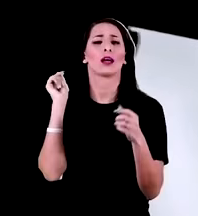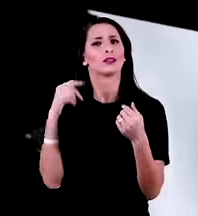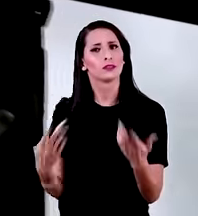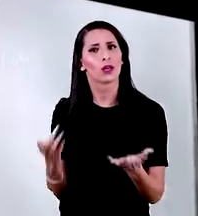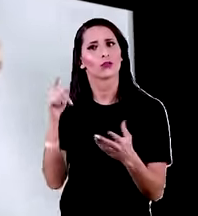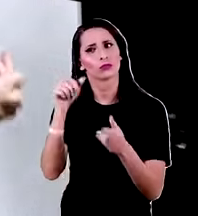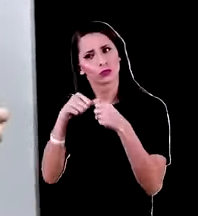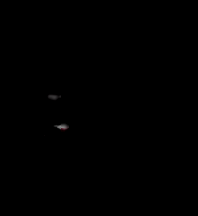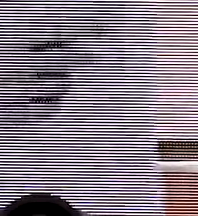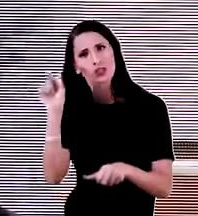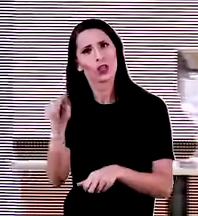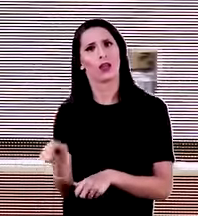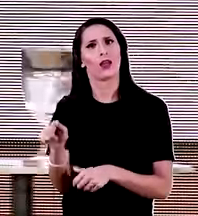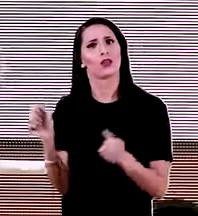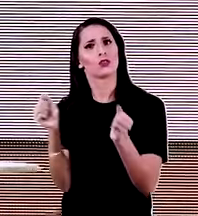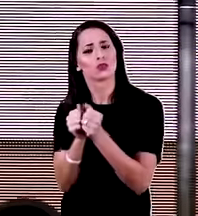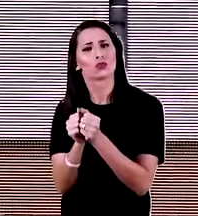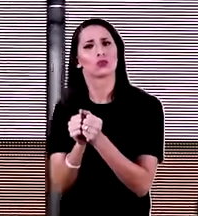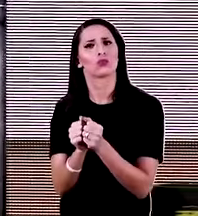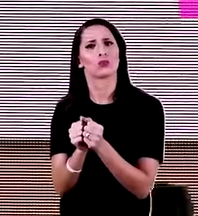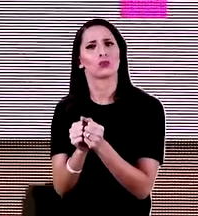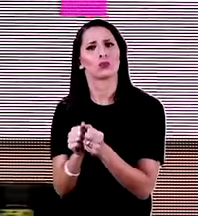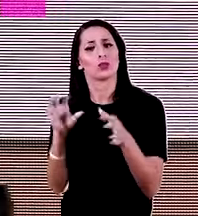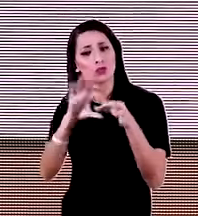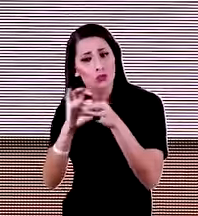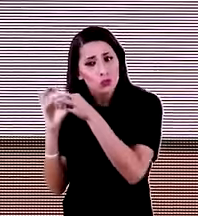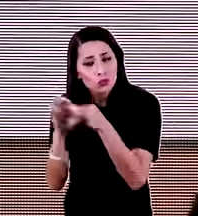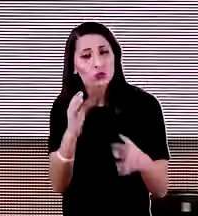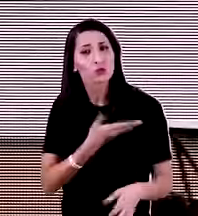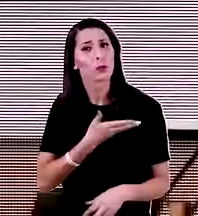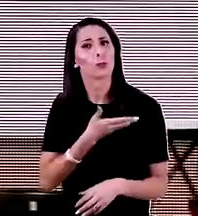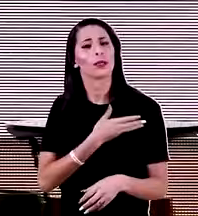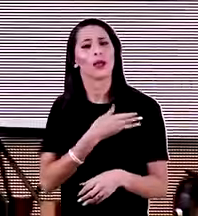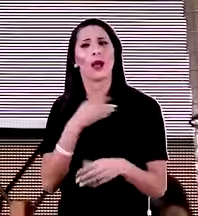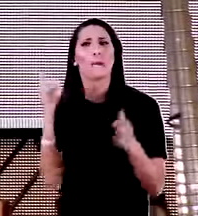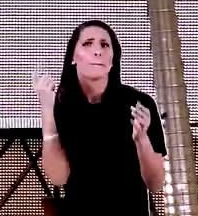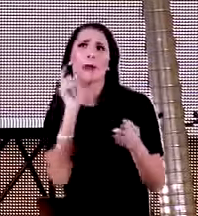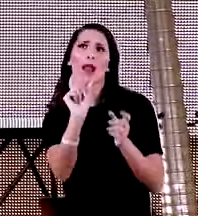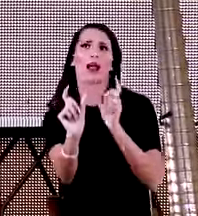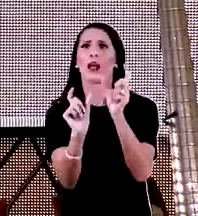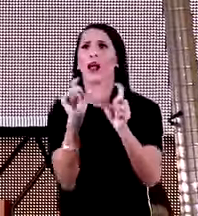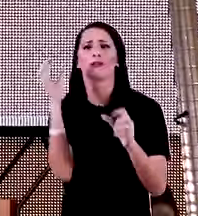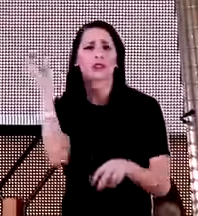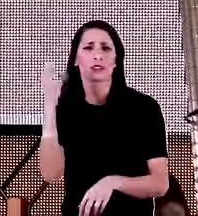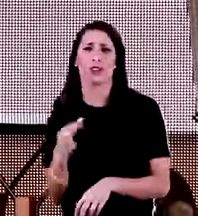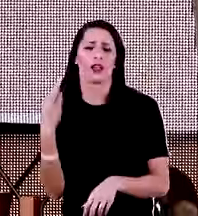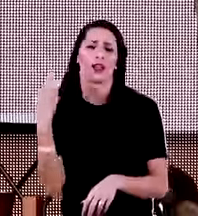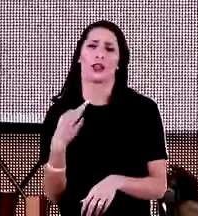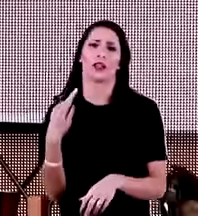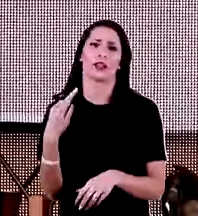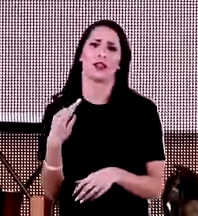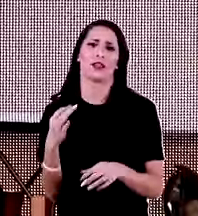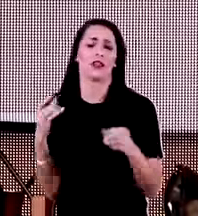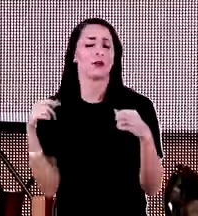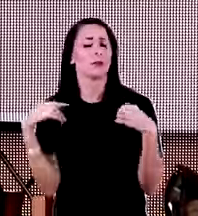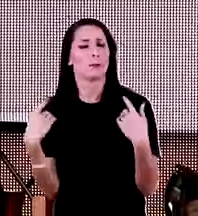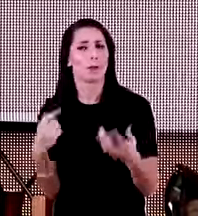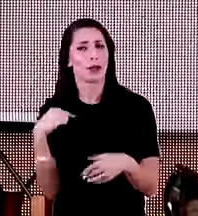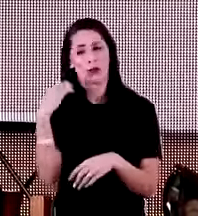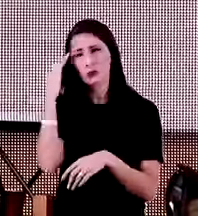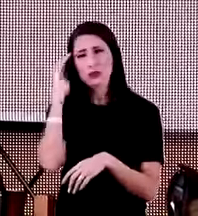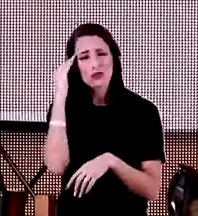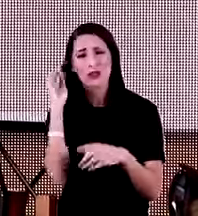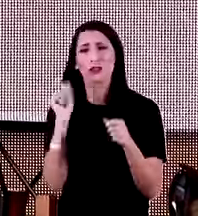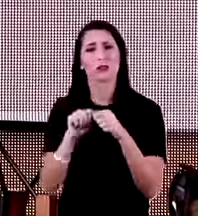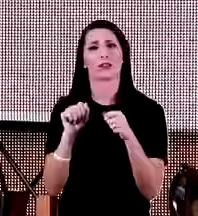Pastora, eu não tenho nem as palavras certas. Esteja lá. Pastor, eu não sei o que fazer. Esteja lá. Por quê? Porque os